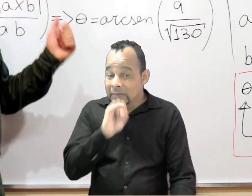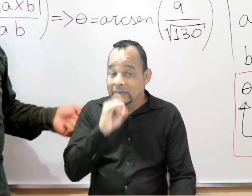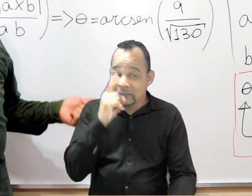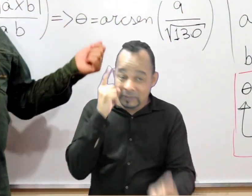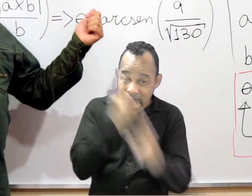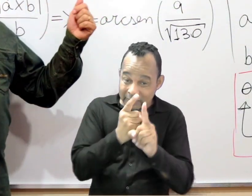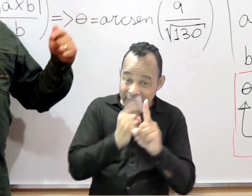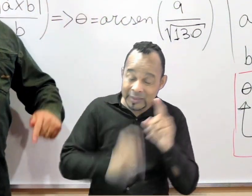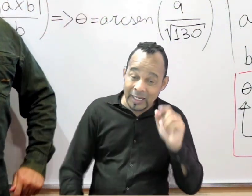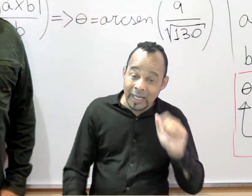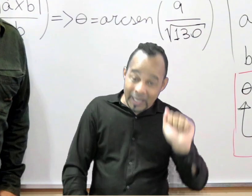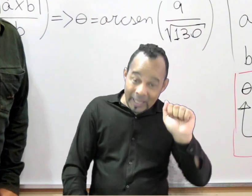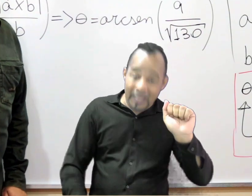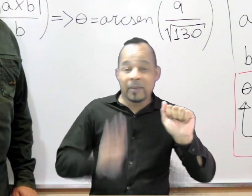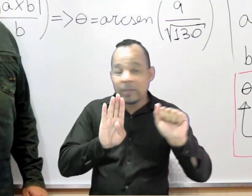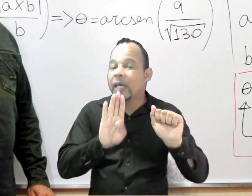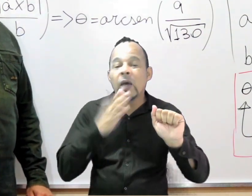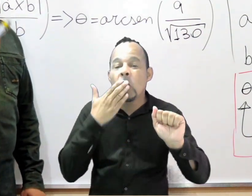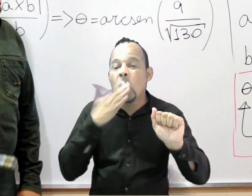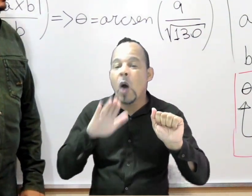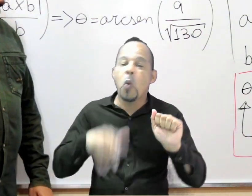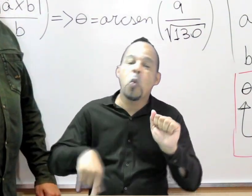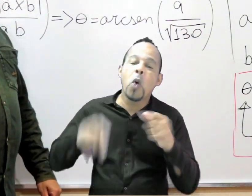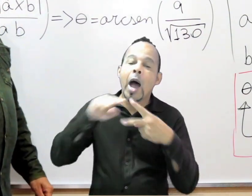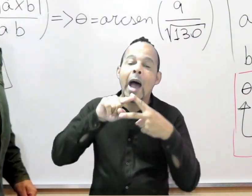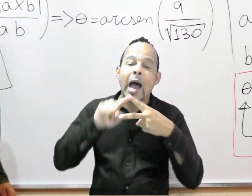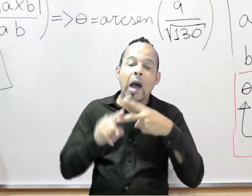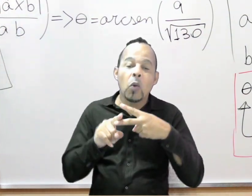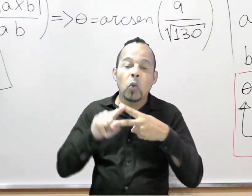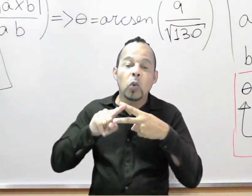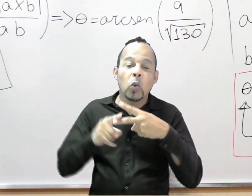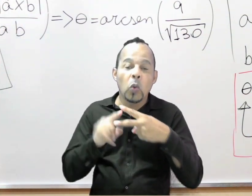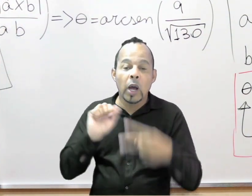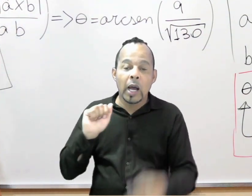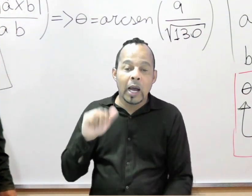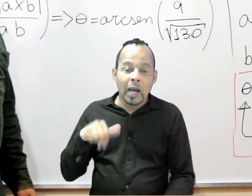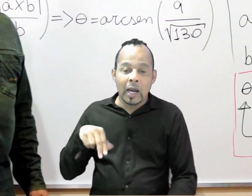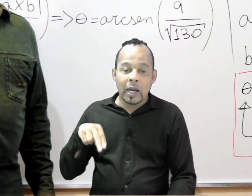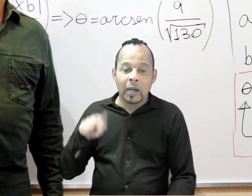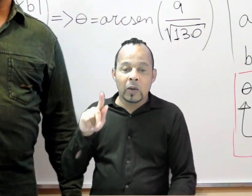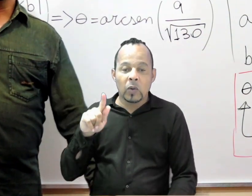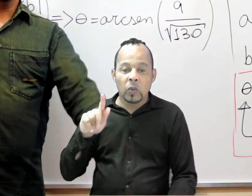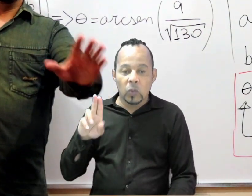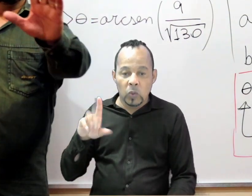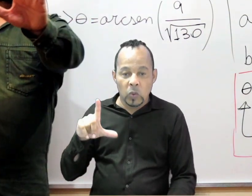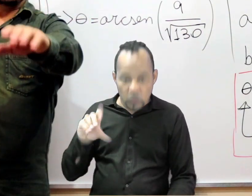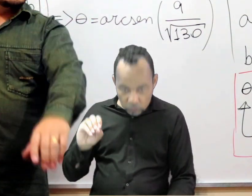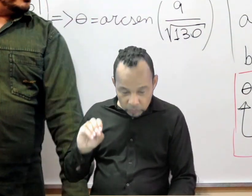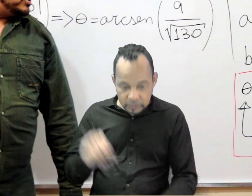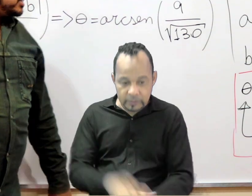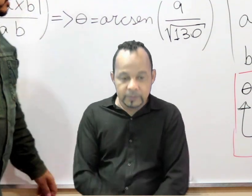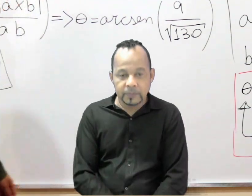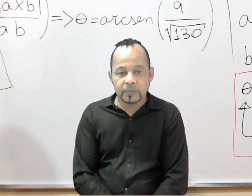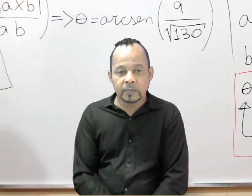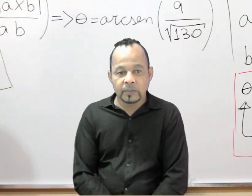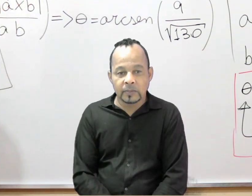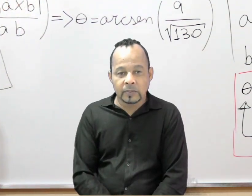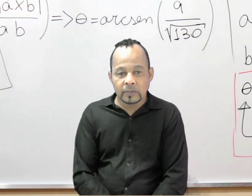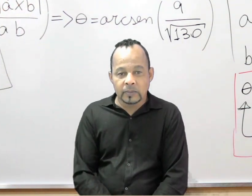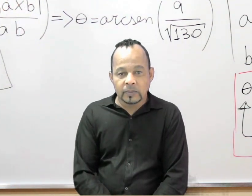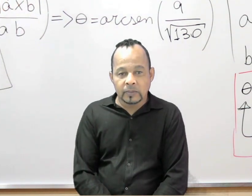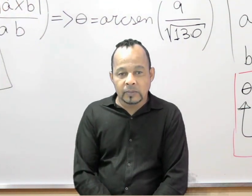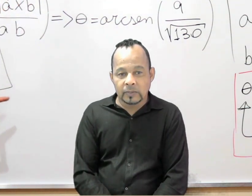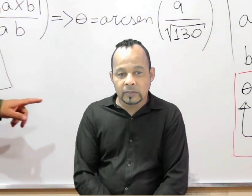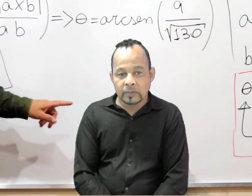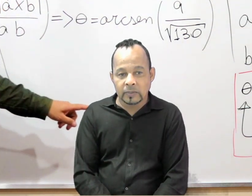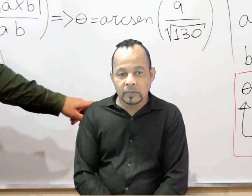entre A e B. Bacana? E como é que a gente resolve isso? Eu tenho uma sugestão, beleza? Eu